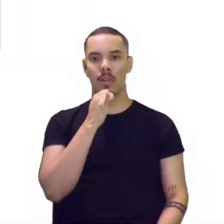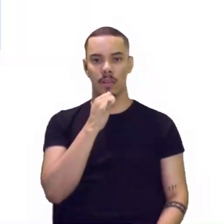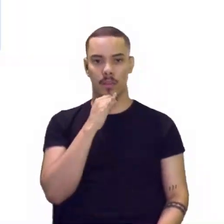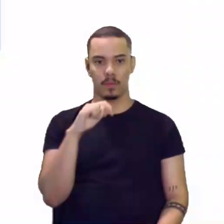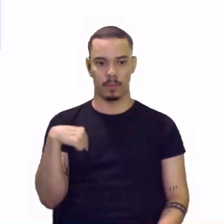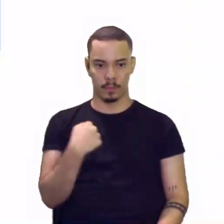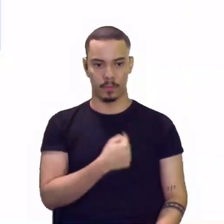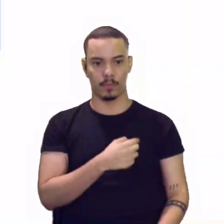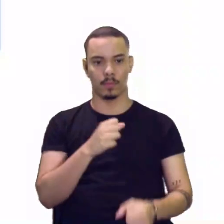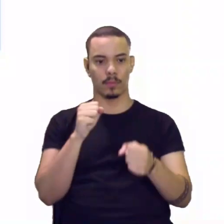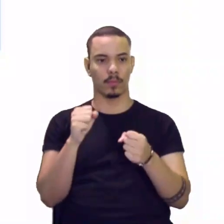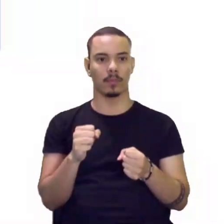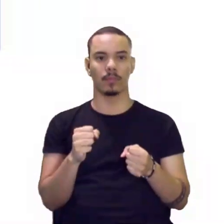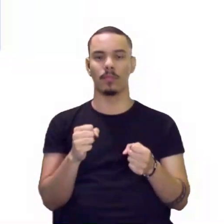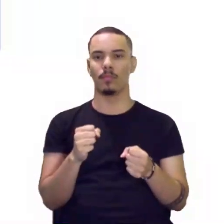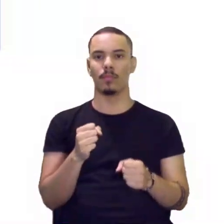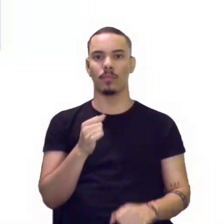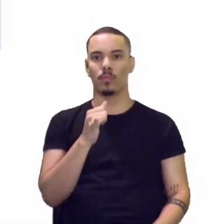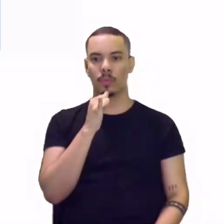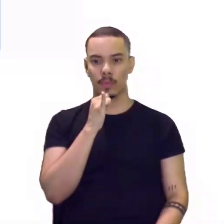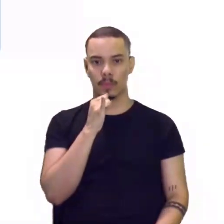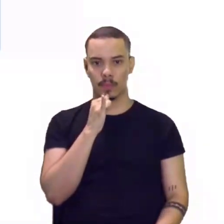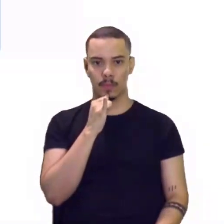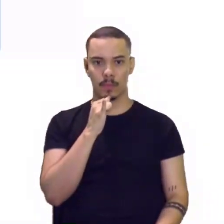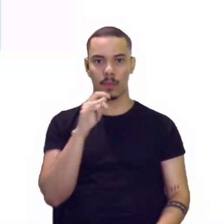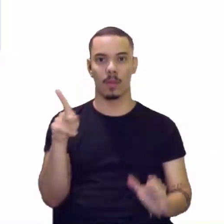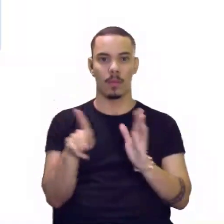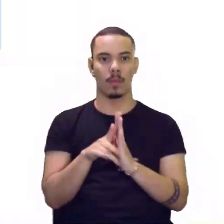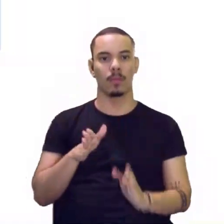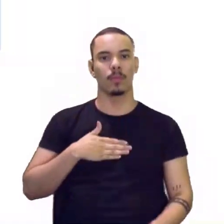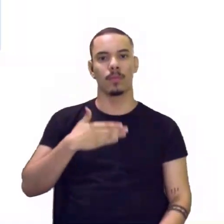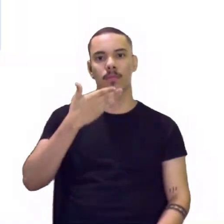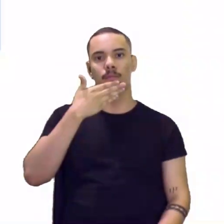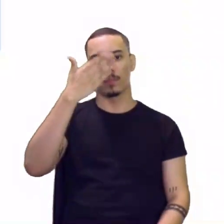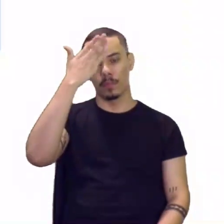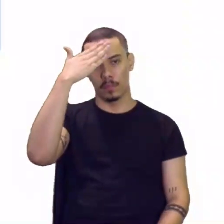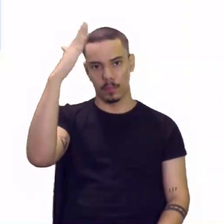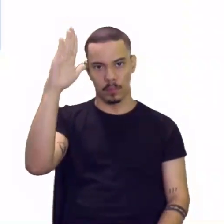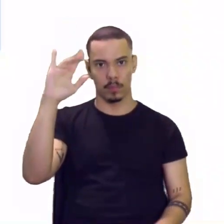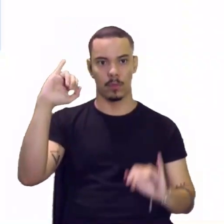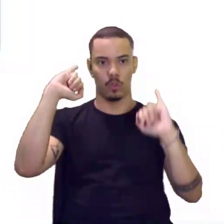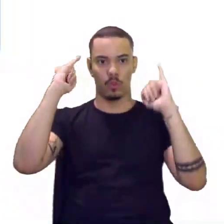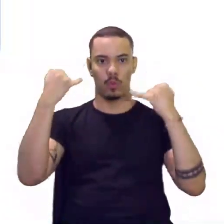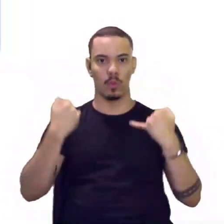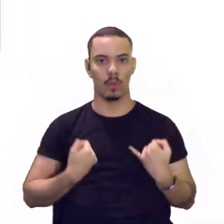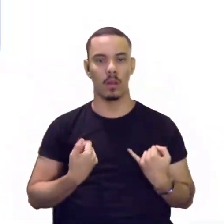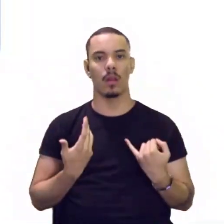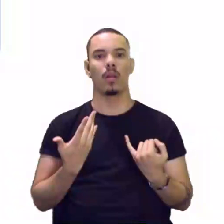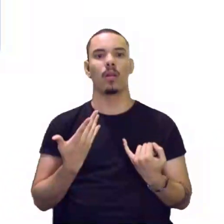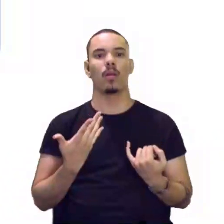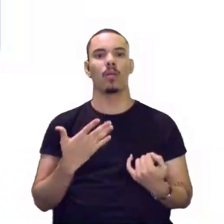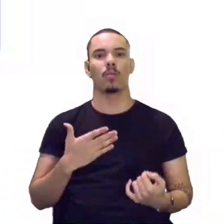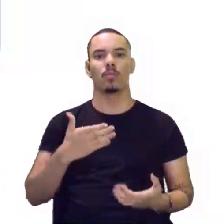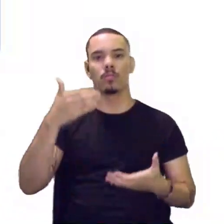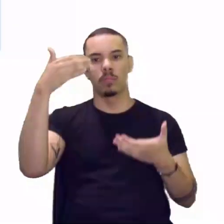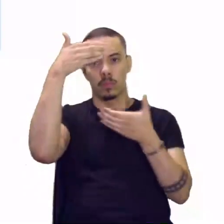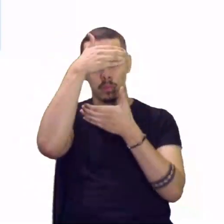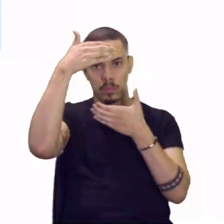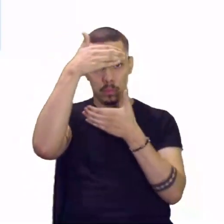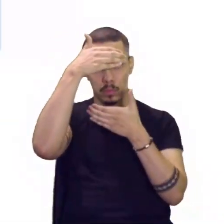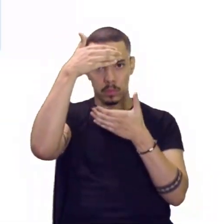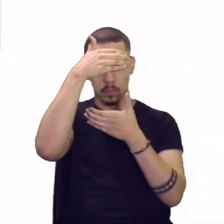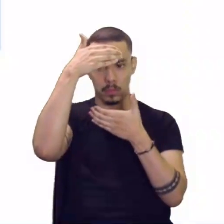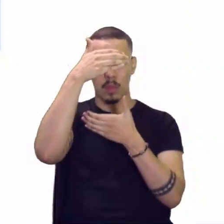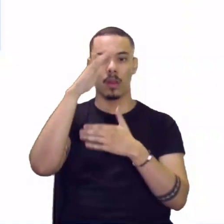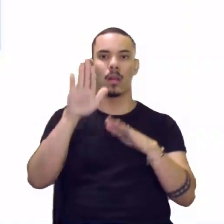pode dar como exemplo ali a questão árabe, né? Os judeus ali, os muçulmanos ali na região do Oriente Médio, né, professor? Muito